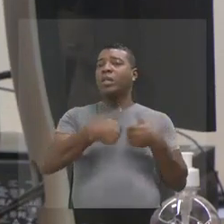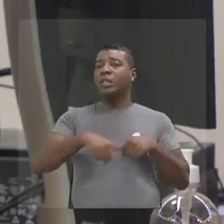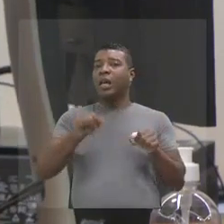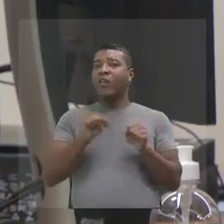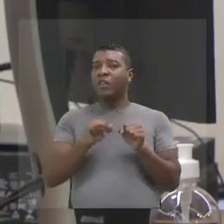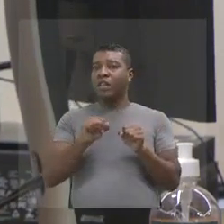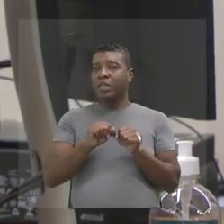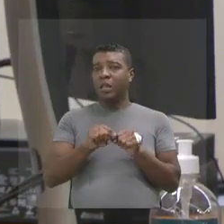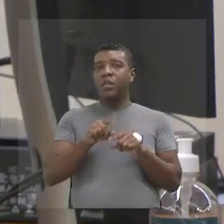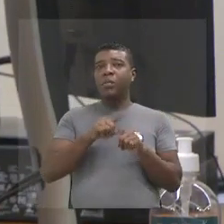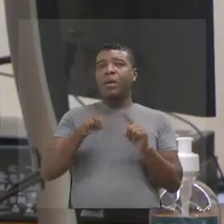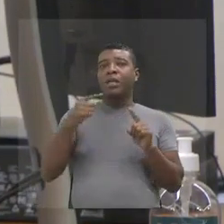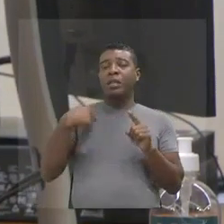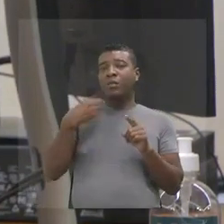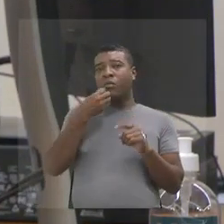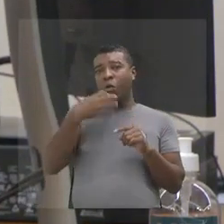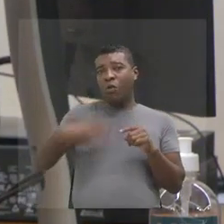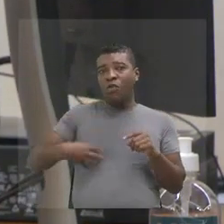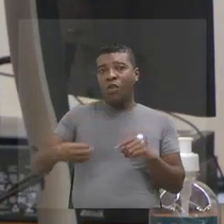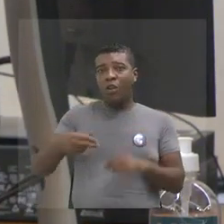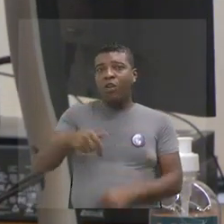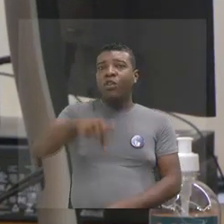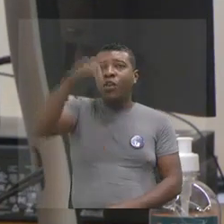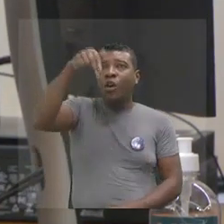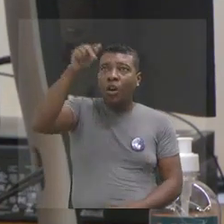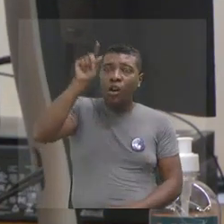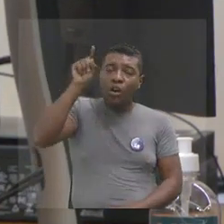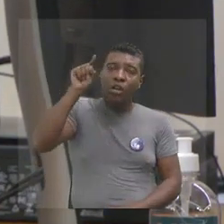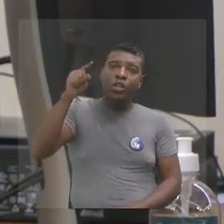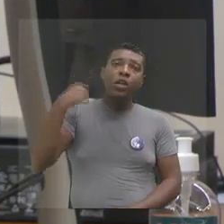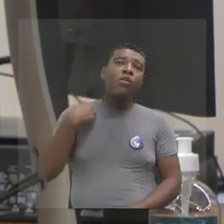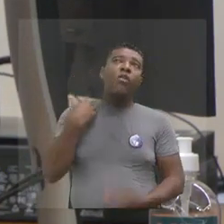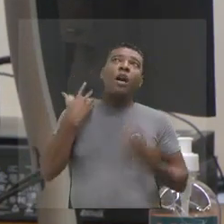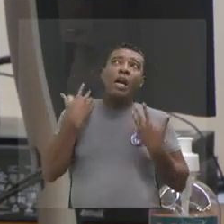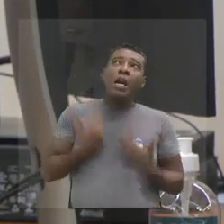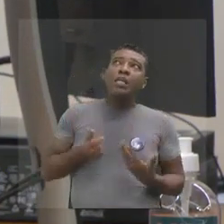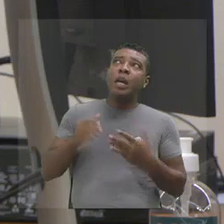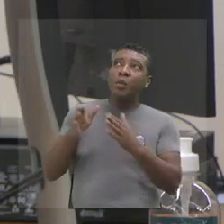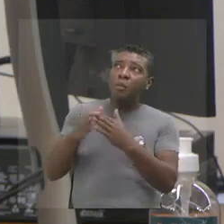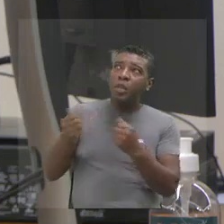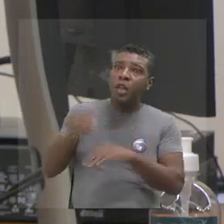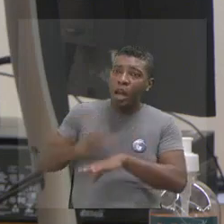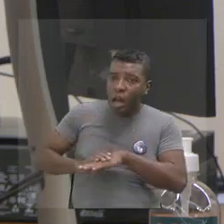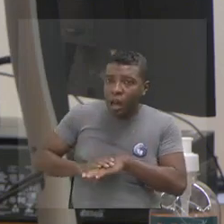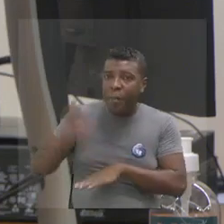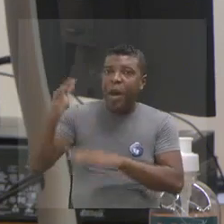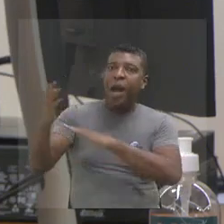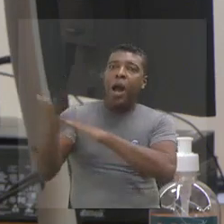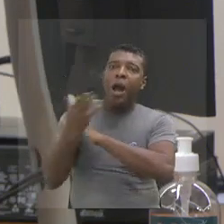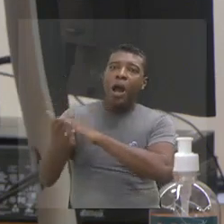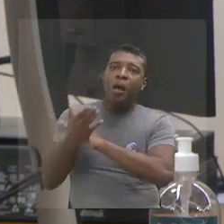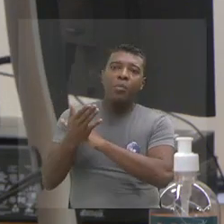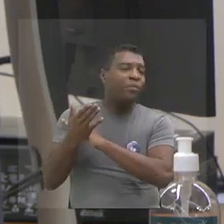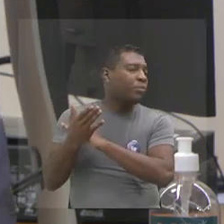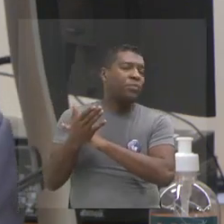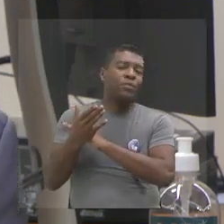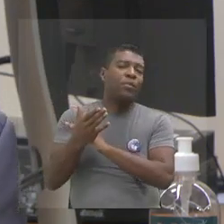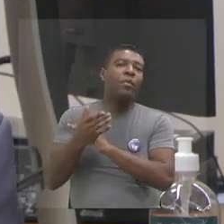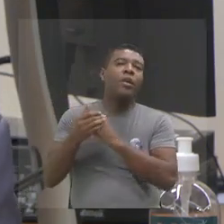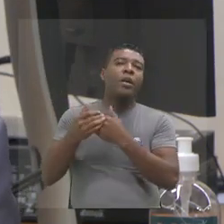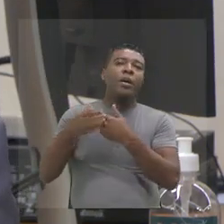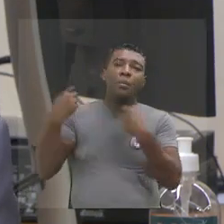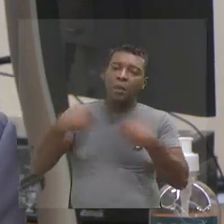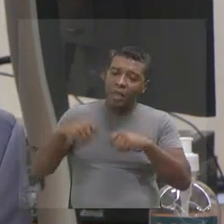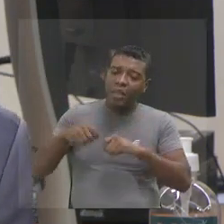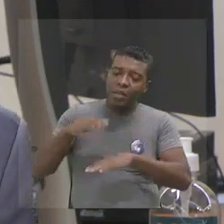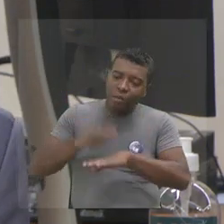bom filho né do Norte eu não vou cansar de pedir mais apoio tem nosso Presidente Gil tem nos